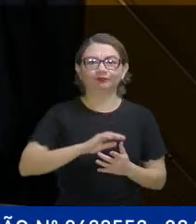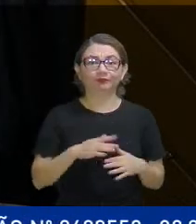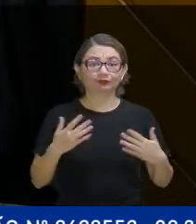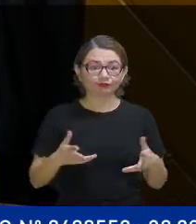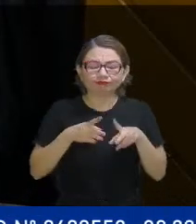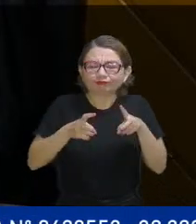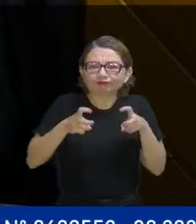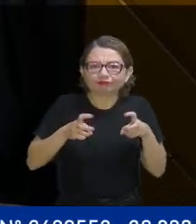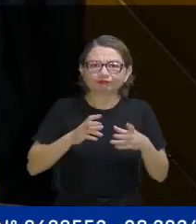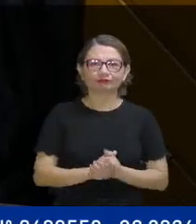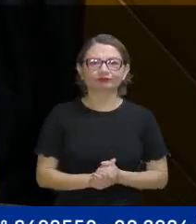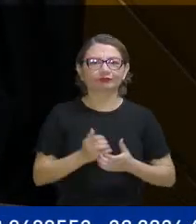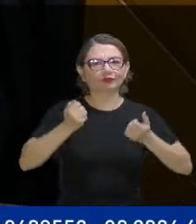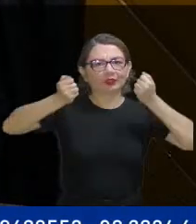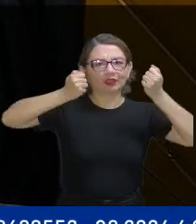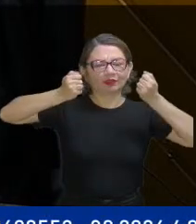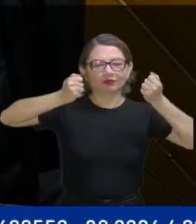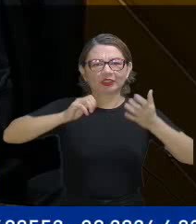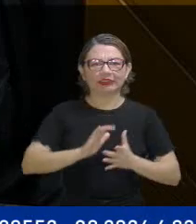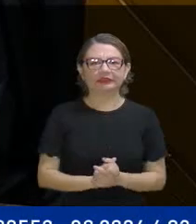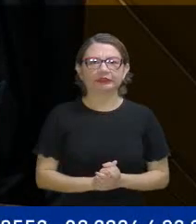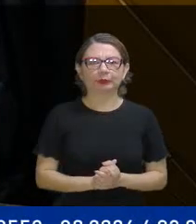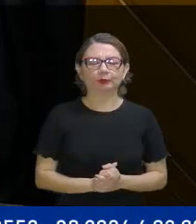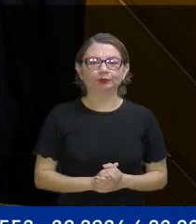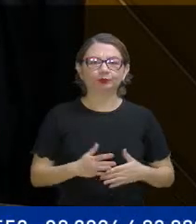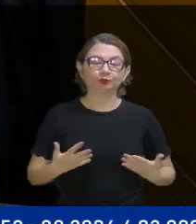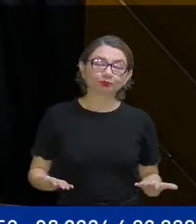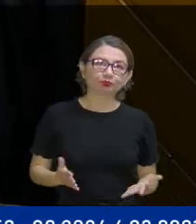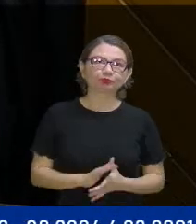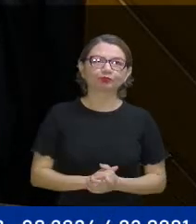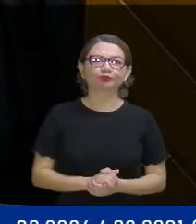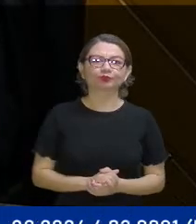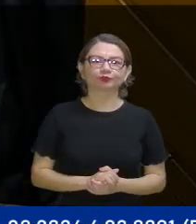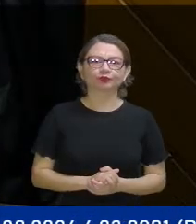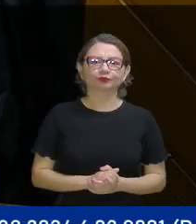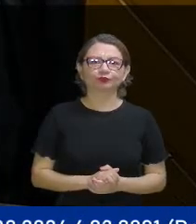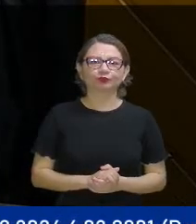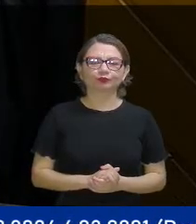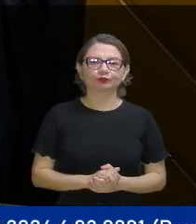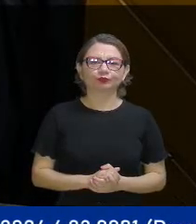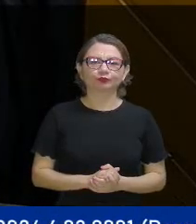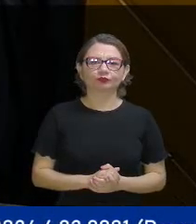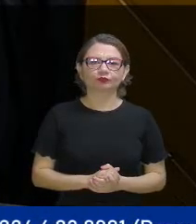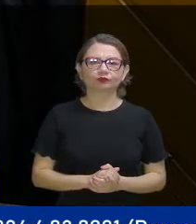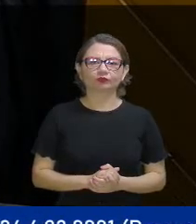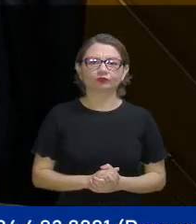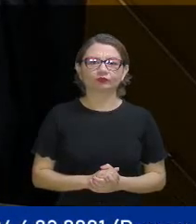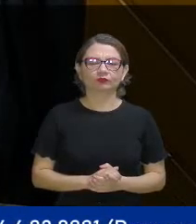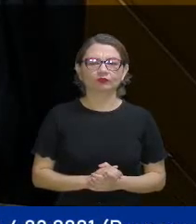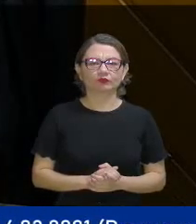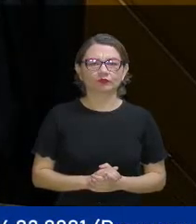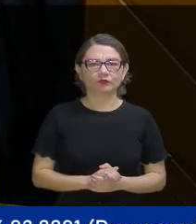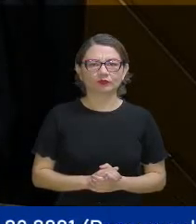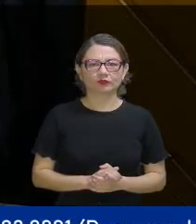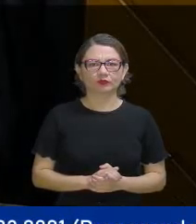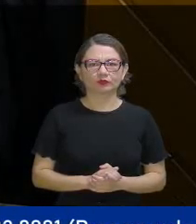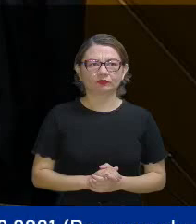procedi à seguinte análise, onde eu cheguei, um dos cálculos no próprio acordo,